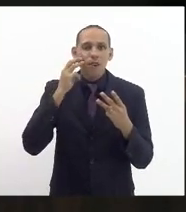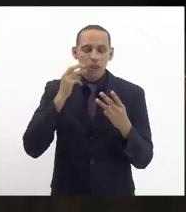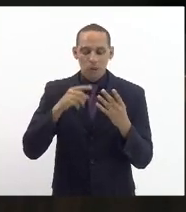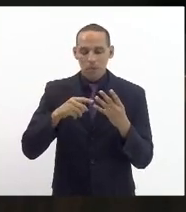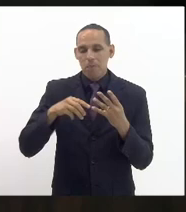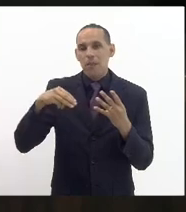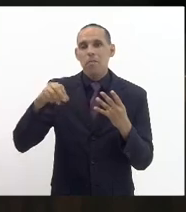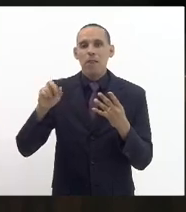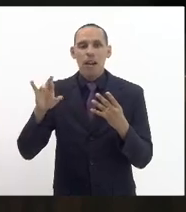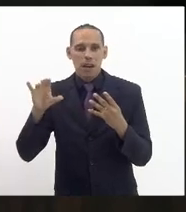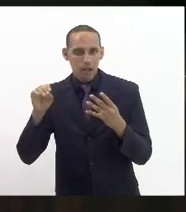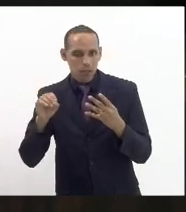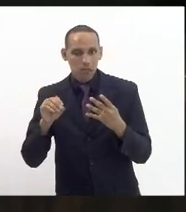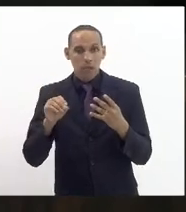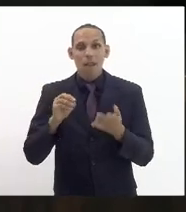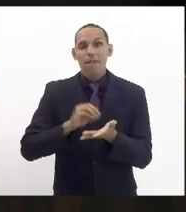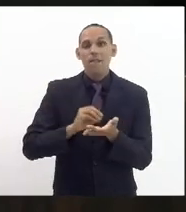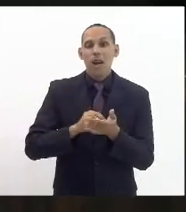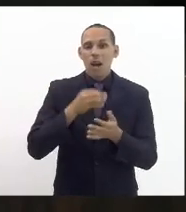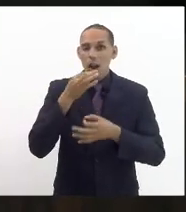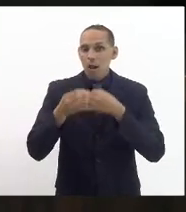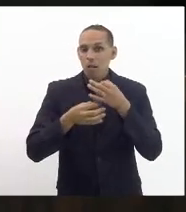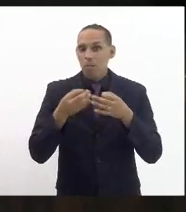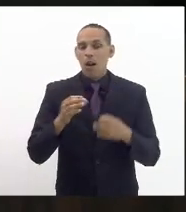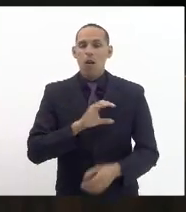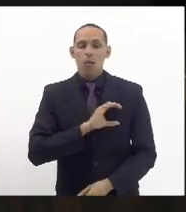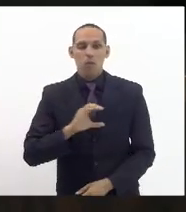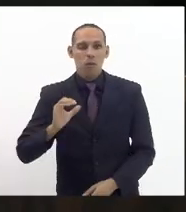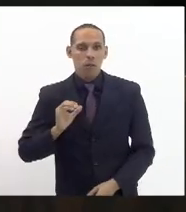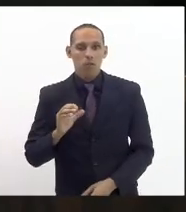Canella. Pendente de pareceres das Comissões de Constituição e Justiça...